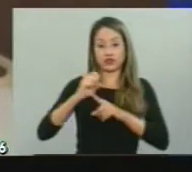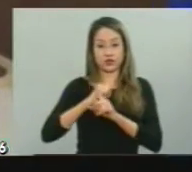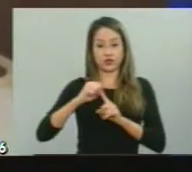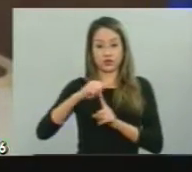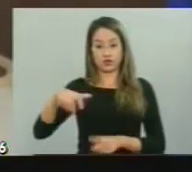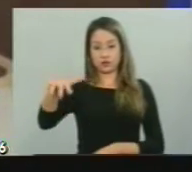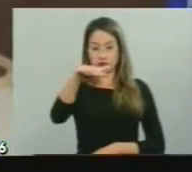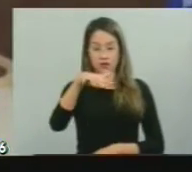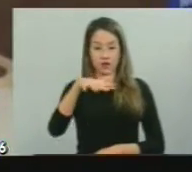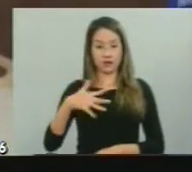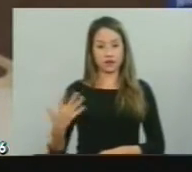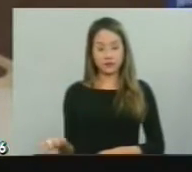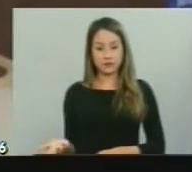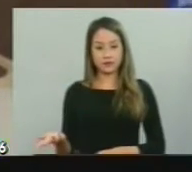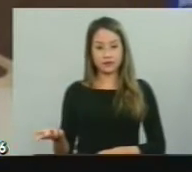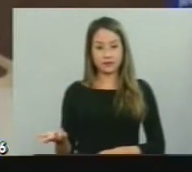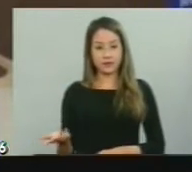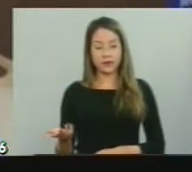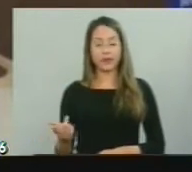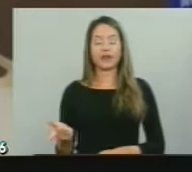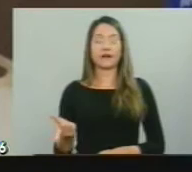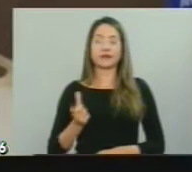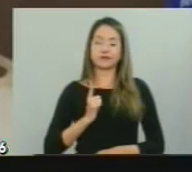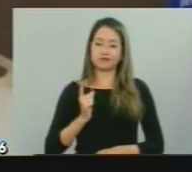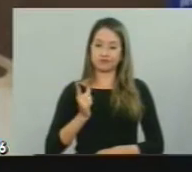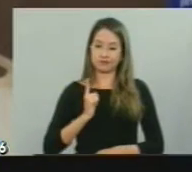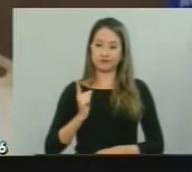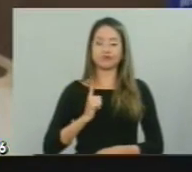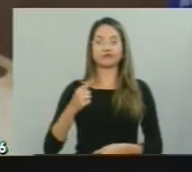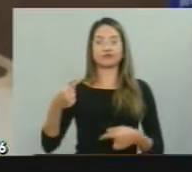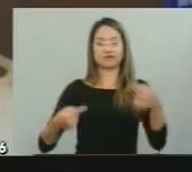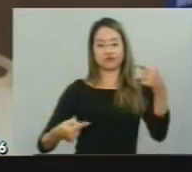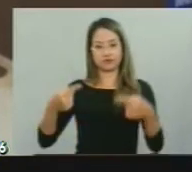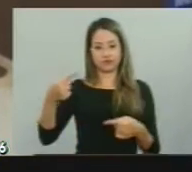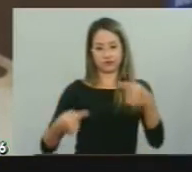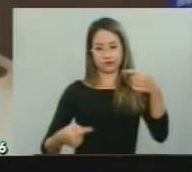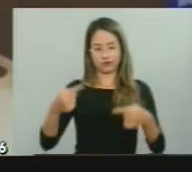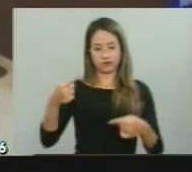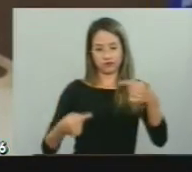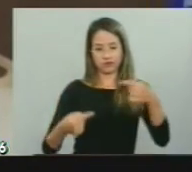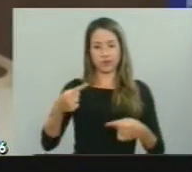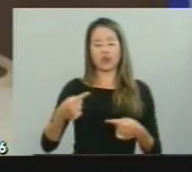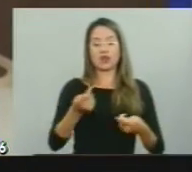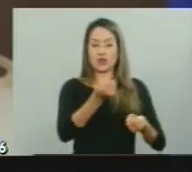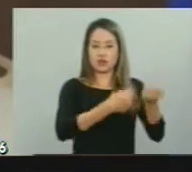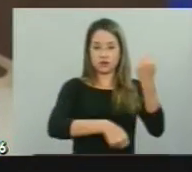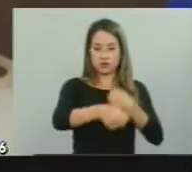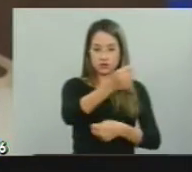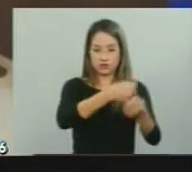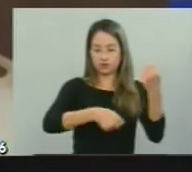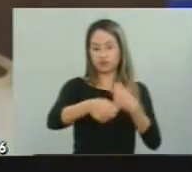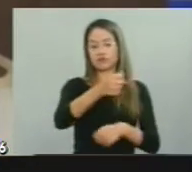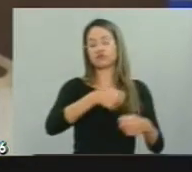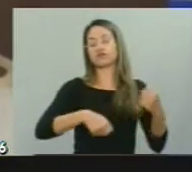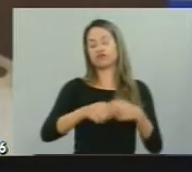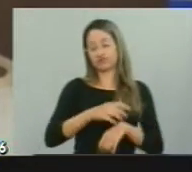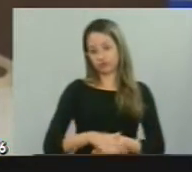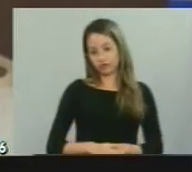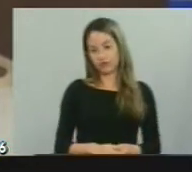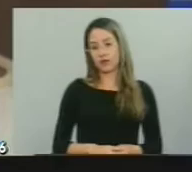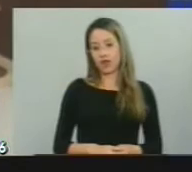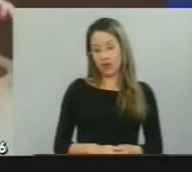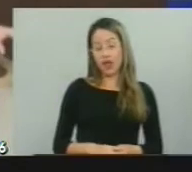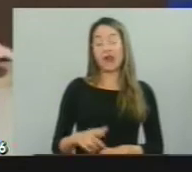se mantém? Se mantém uma macropolítica, uma macroeconomia